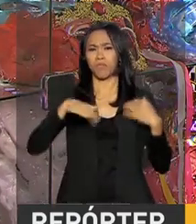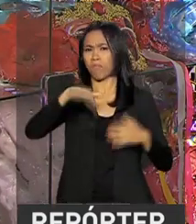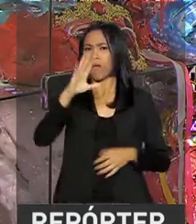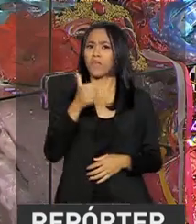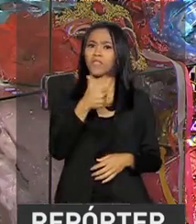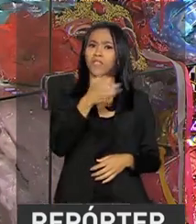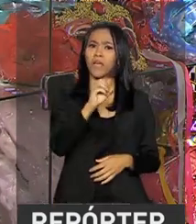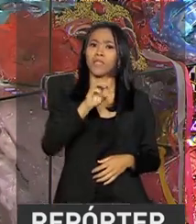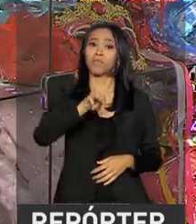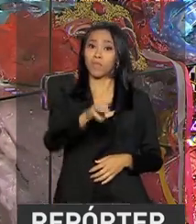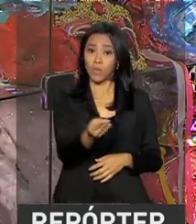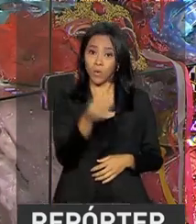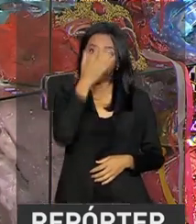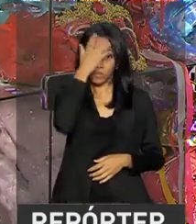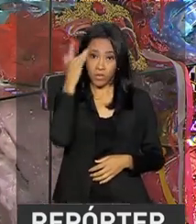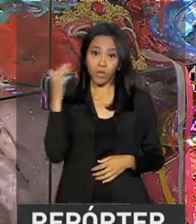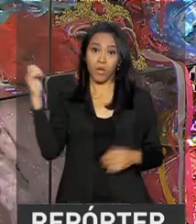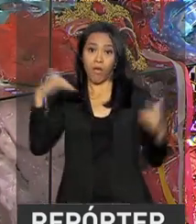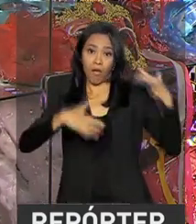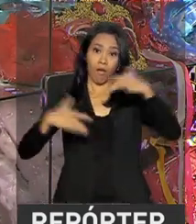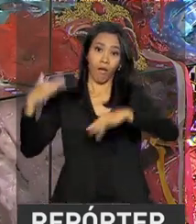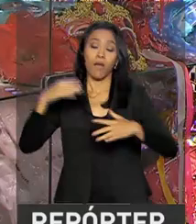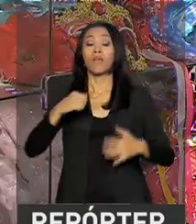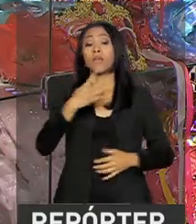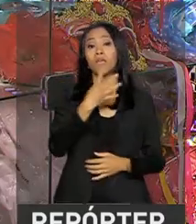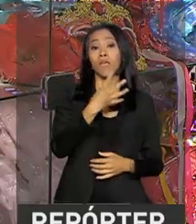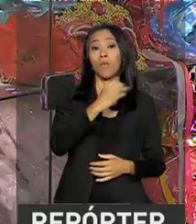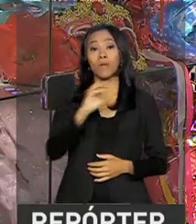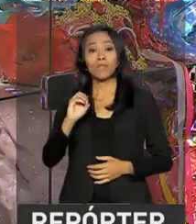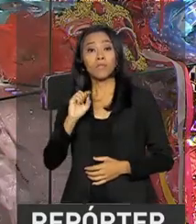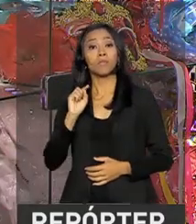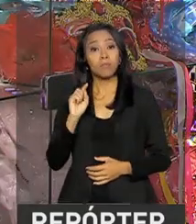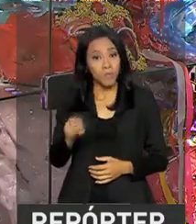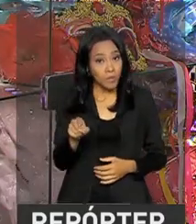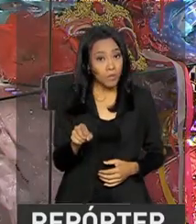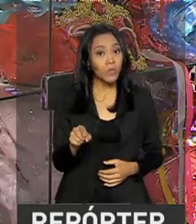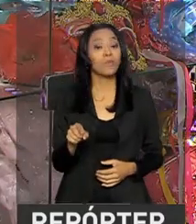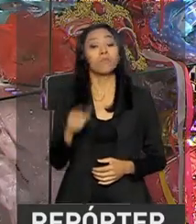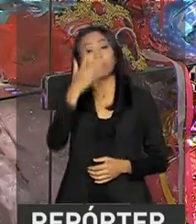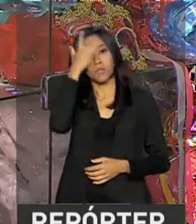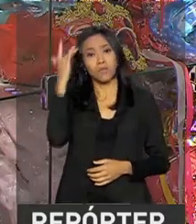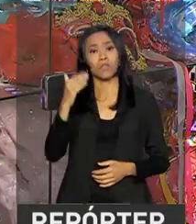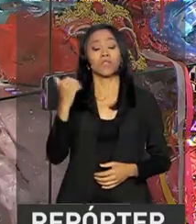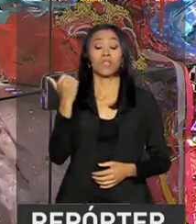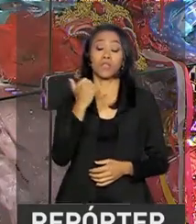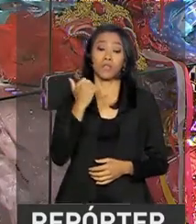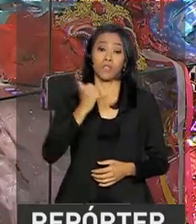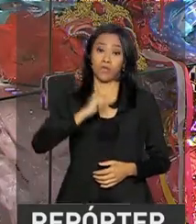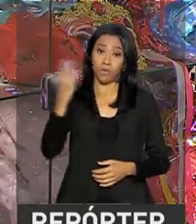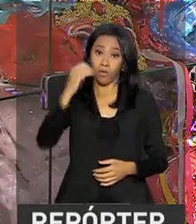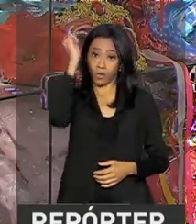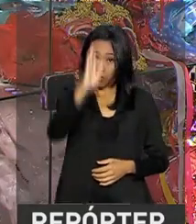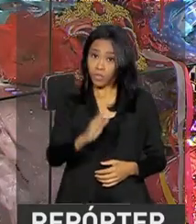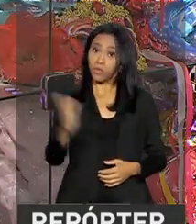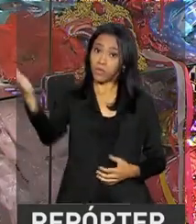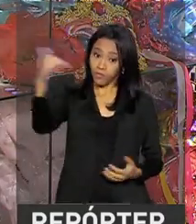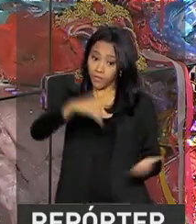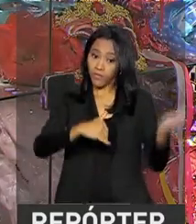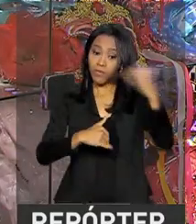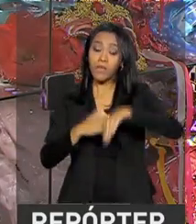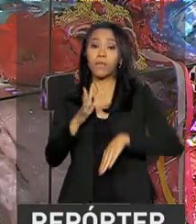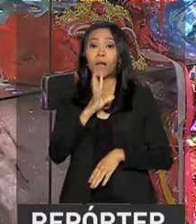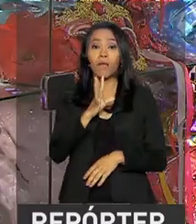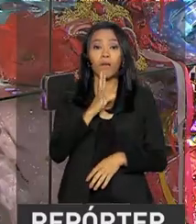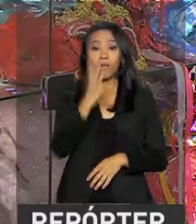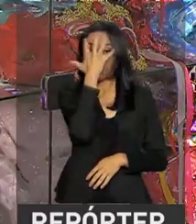viajantes brasileiros e 400 mil estrangeiros segundo o ministério do turismo além de fazer a alegria dos